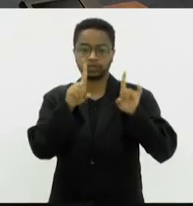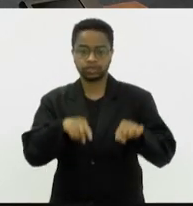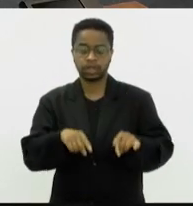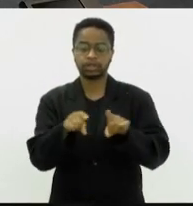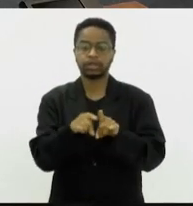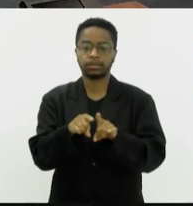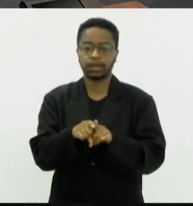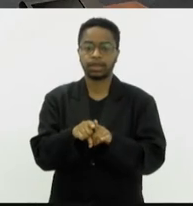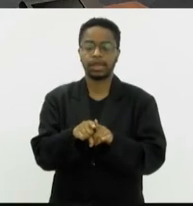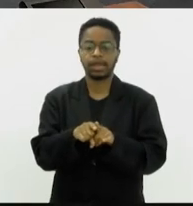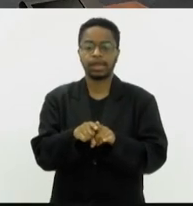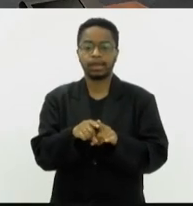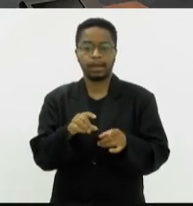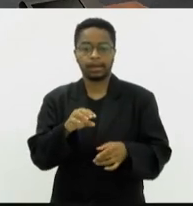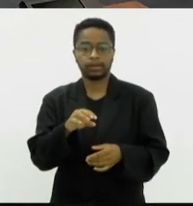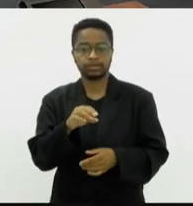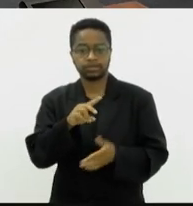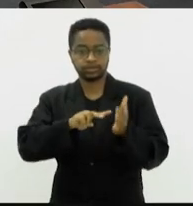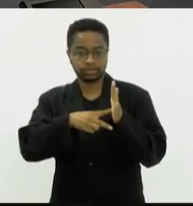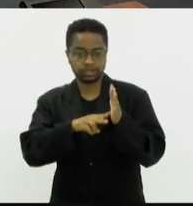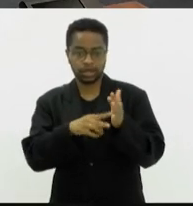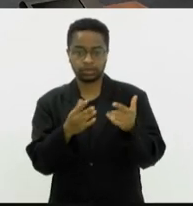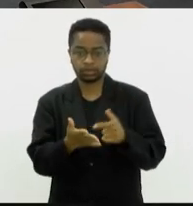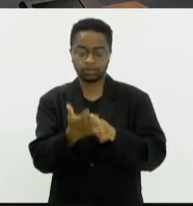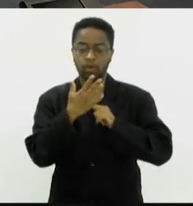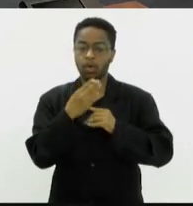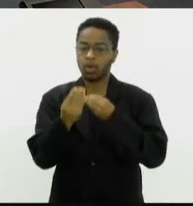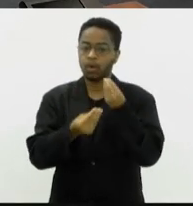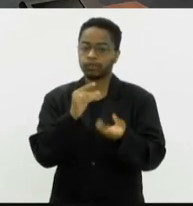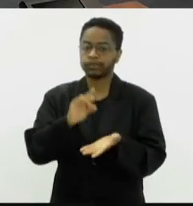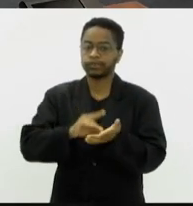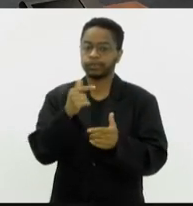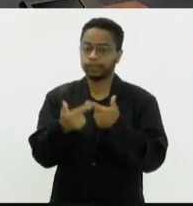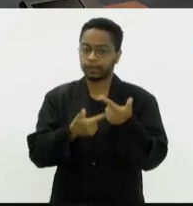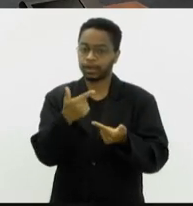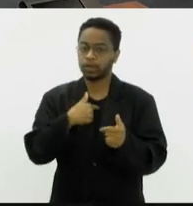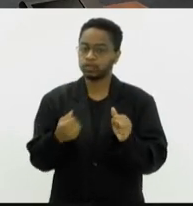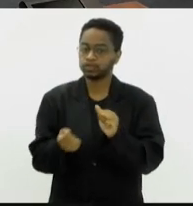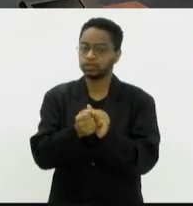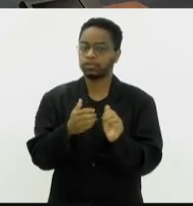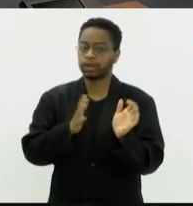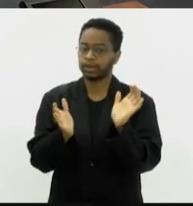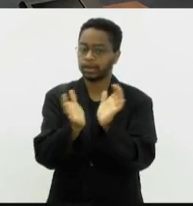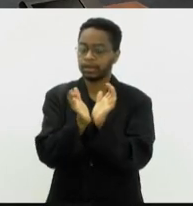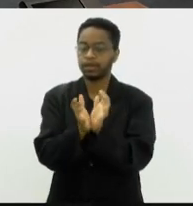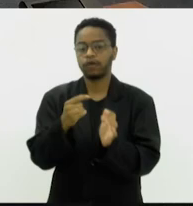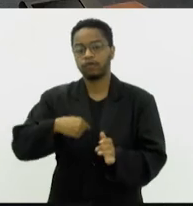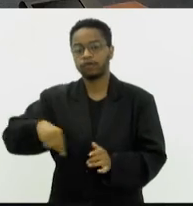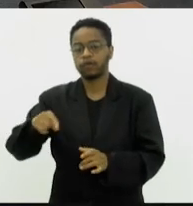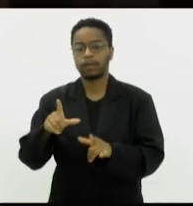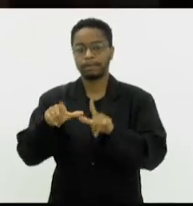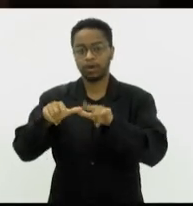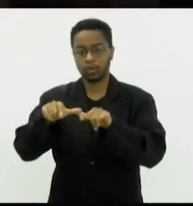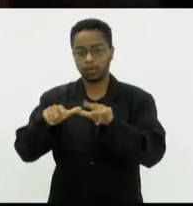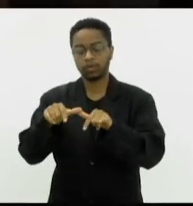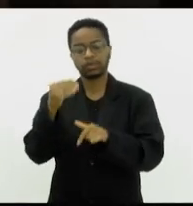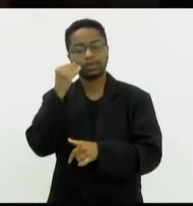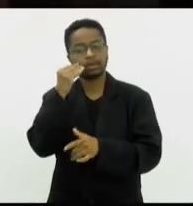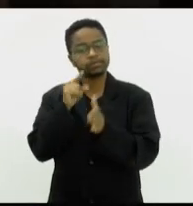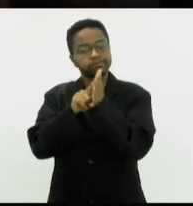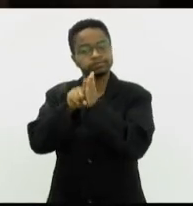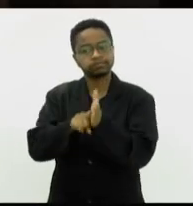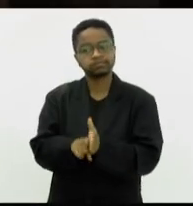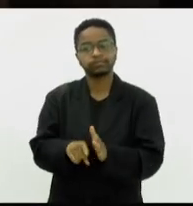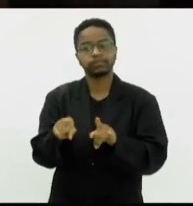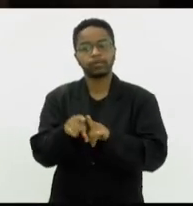reais condições de trabalho e das unidades Prision me dirigi juntamente com a minha equipe ao complexo penitenciário de Bangu a fim de apurar